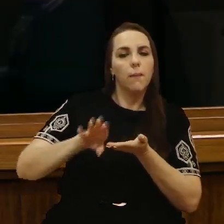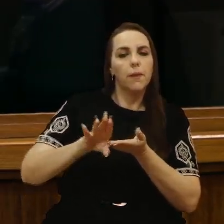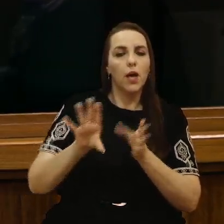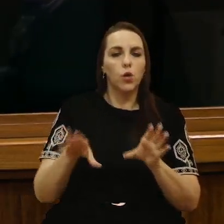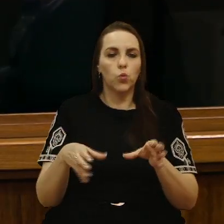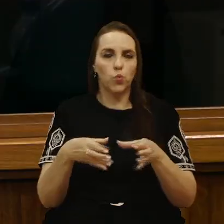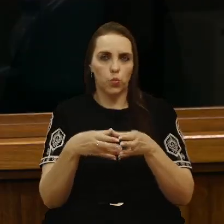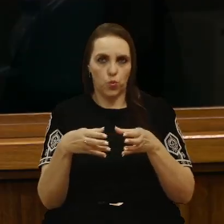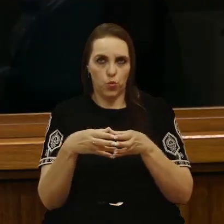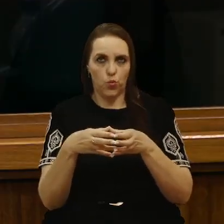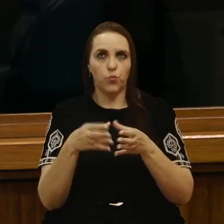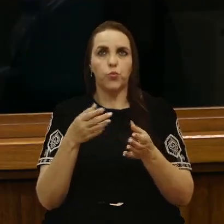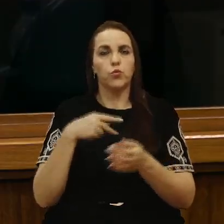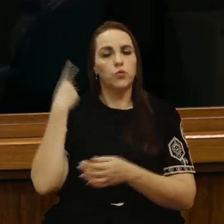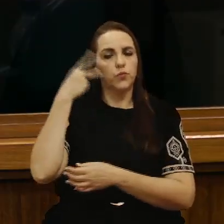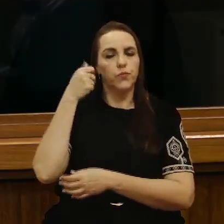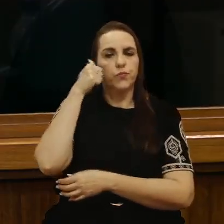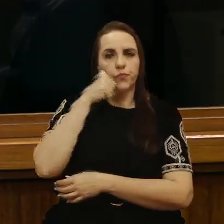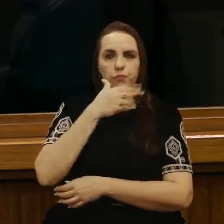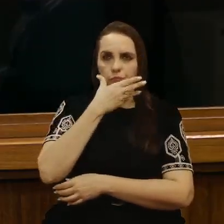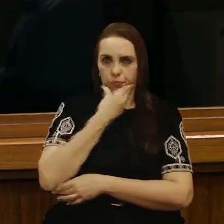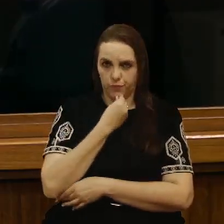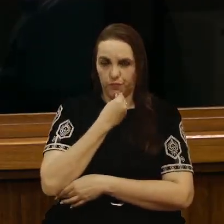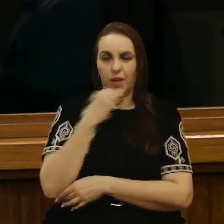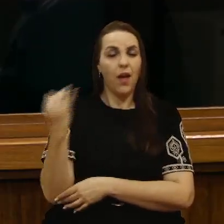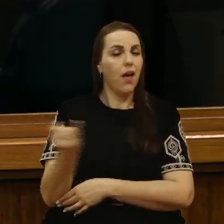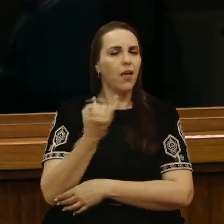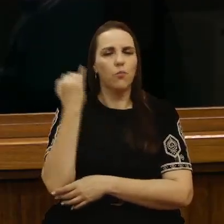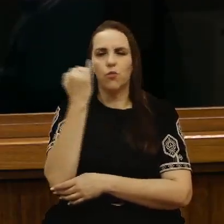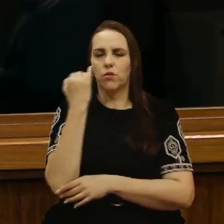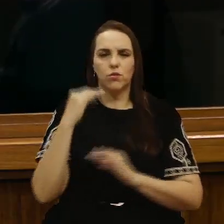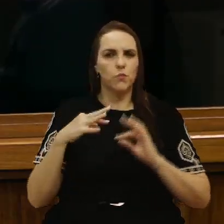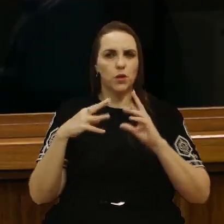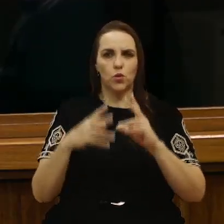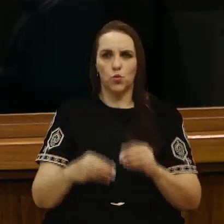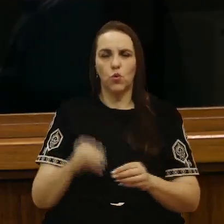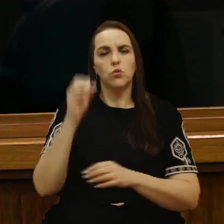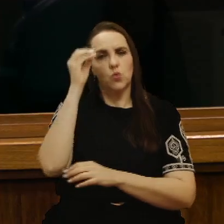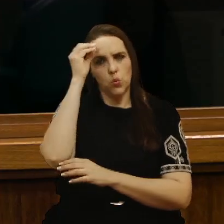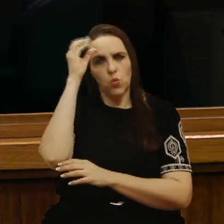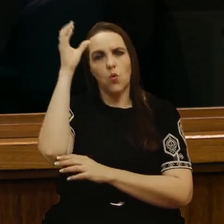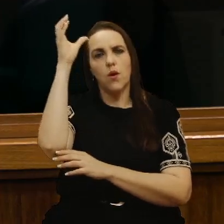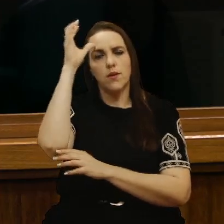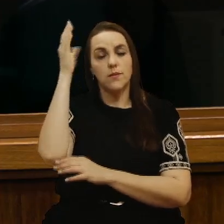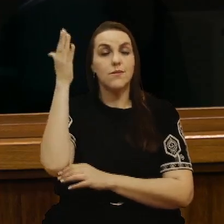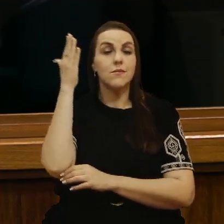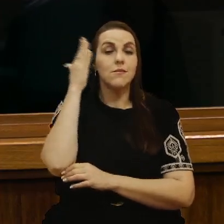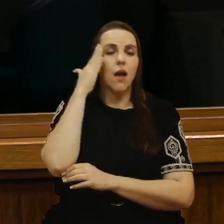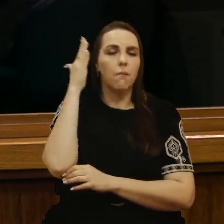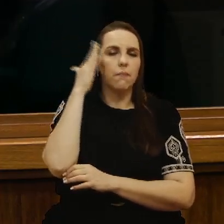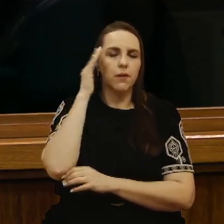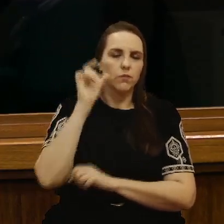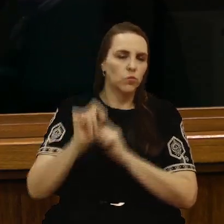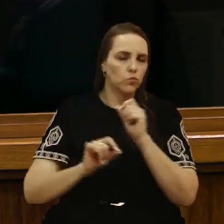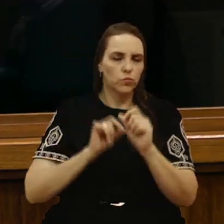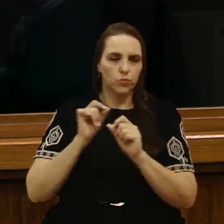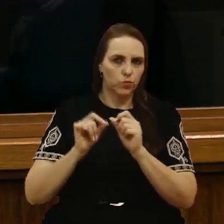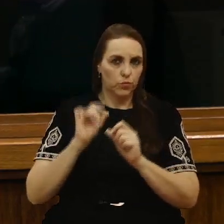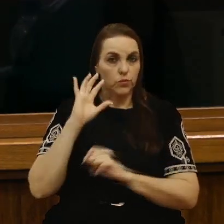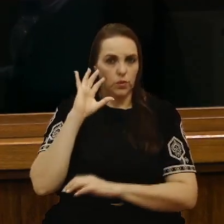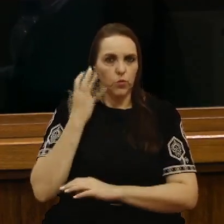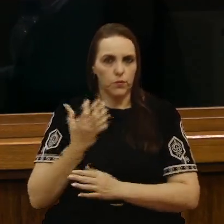coisa importante para todo mundo ter conhecimento, porque não é só o mapa do que aconteceu. O